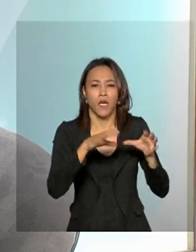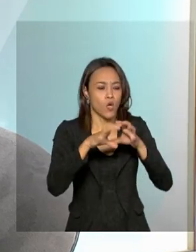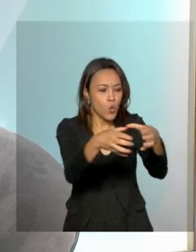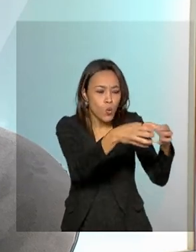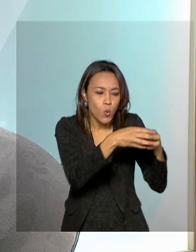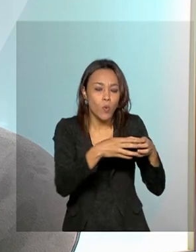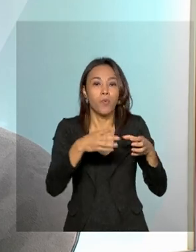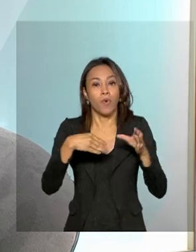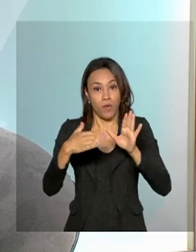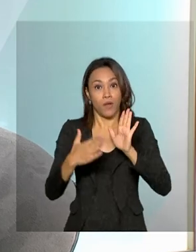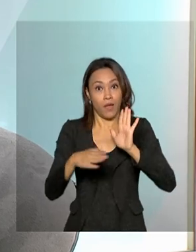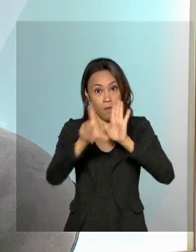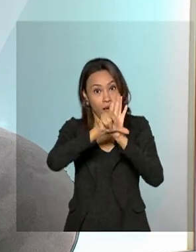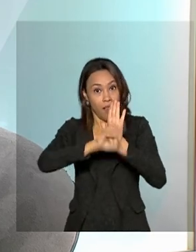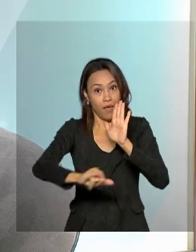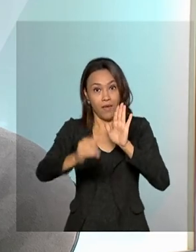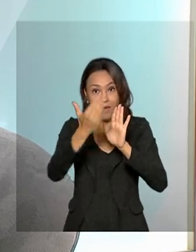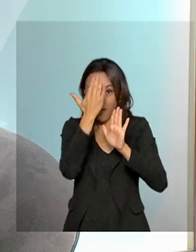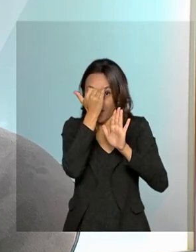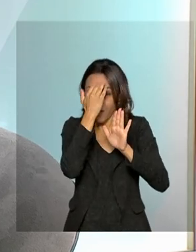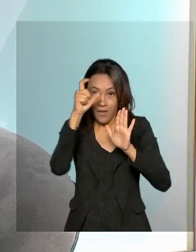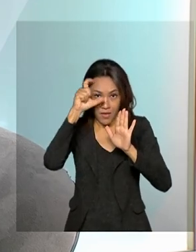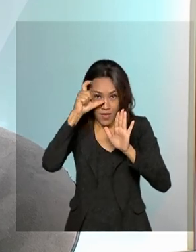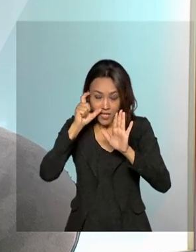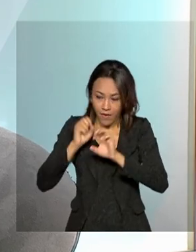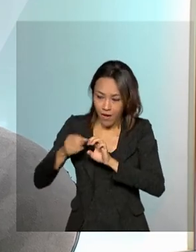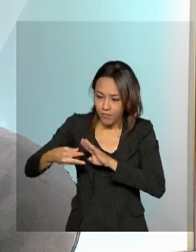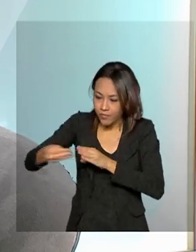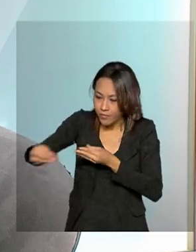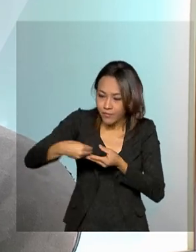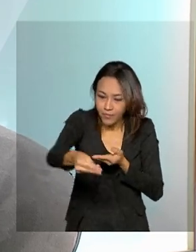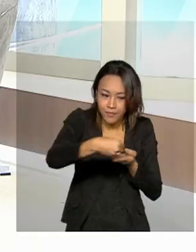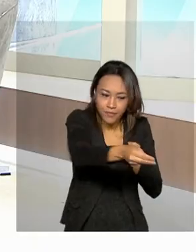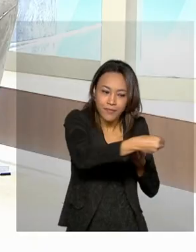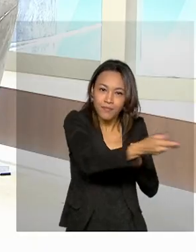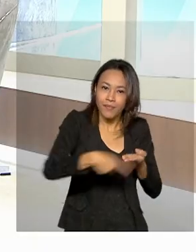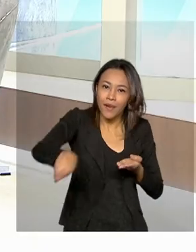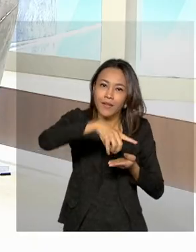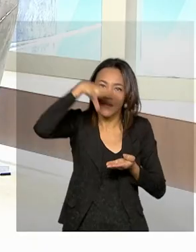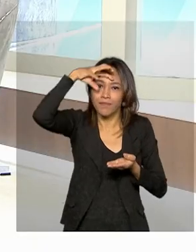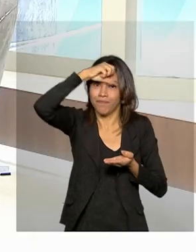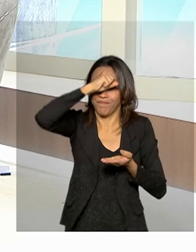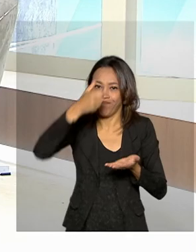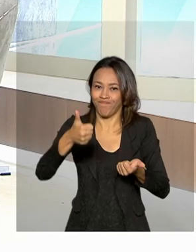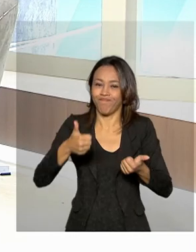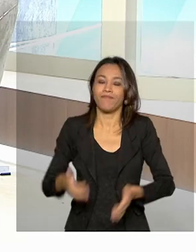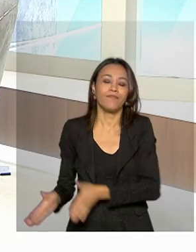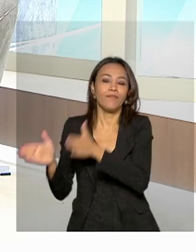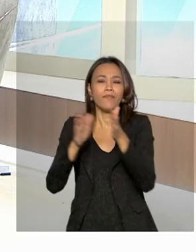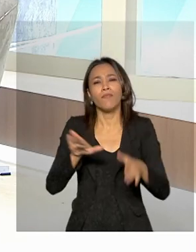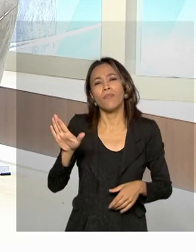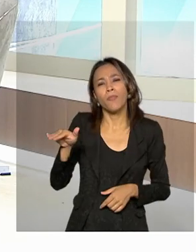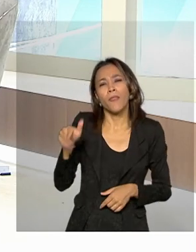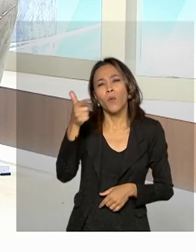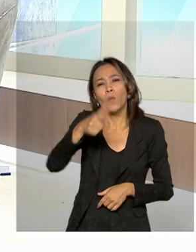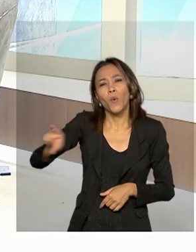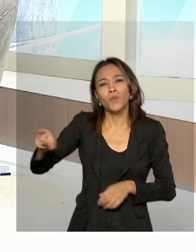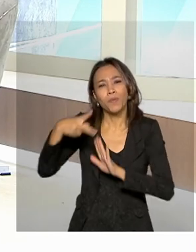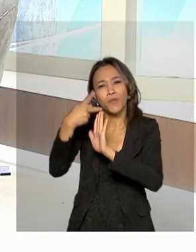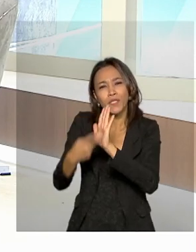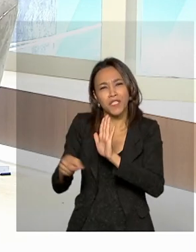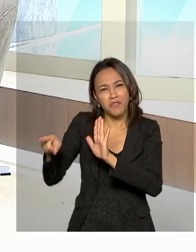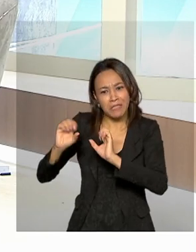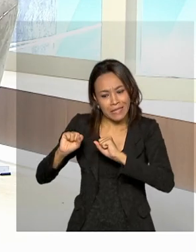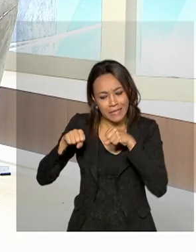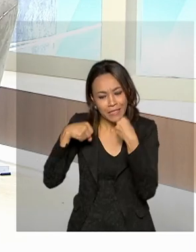nova leitura que nós estamos entregando para o Brasil de proteção de mulheres. Agora eu gostaria de falar de um projeto que eu vejo que a senhora se dedica,